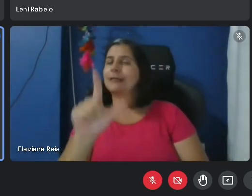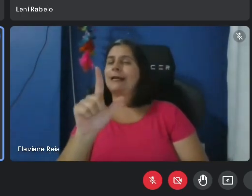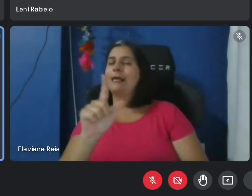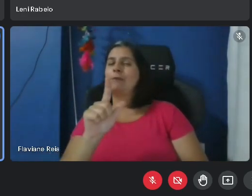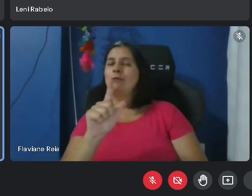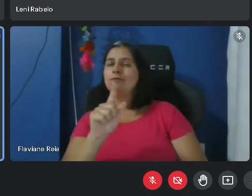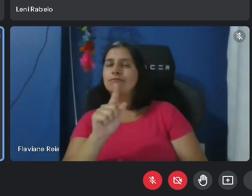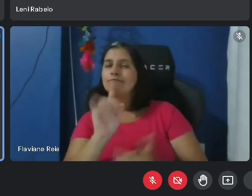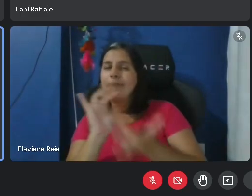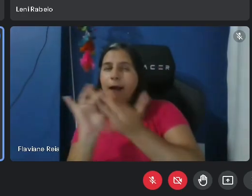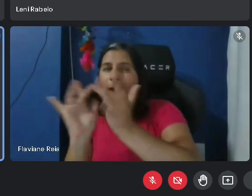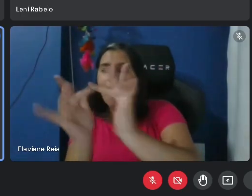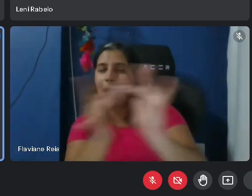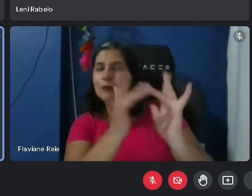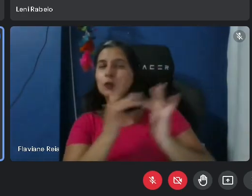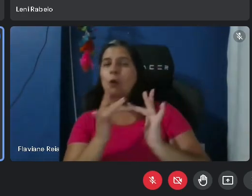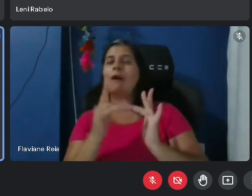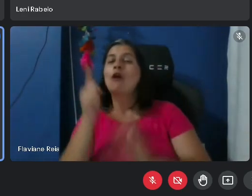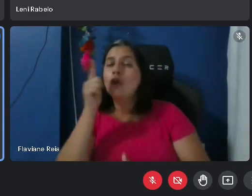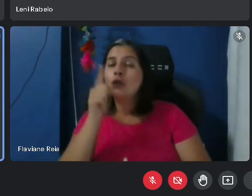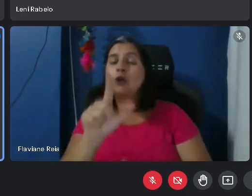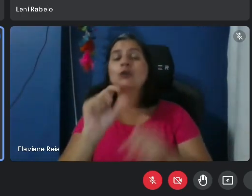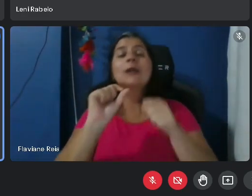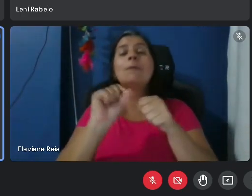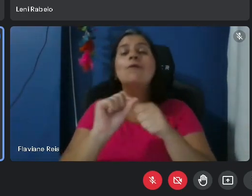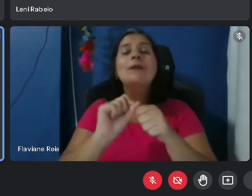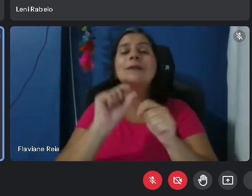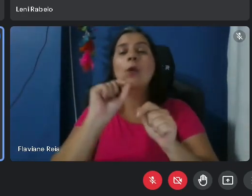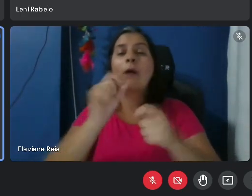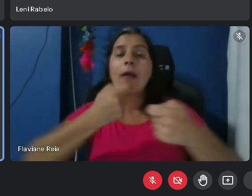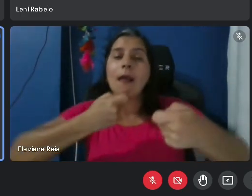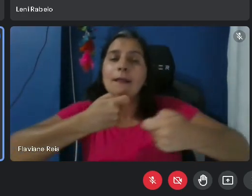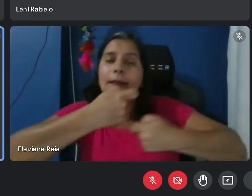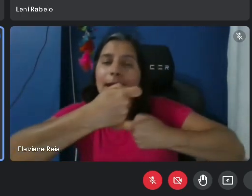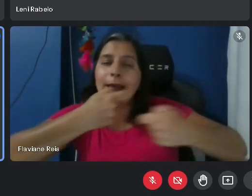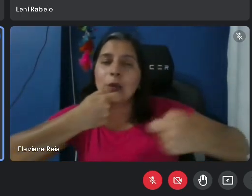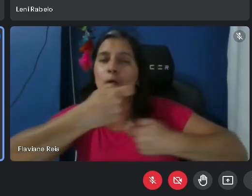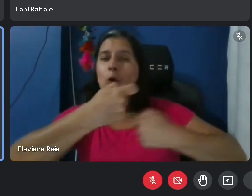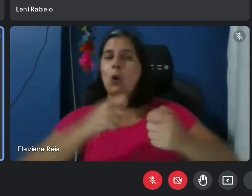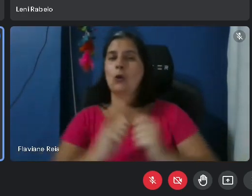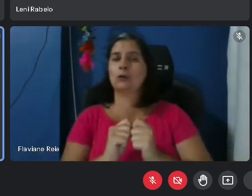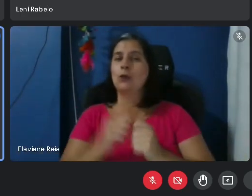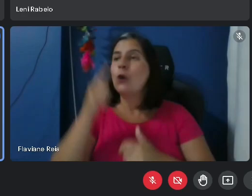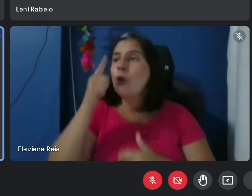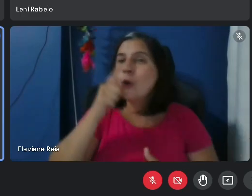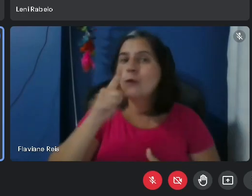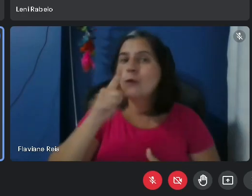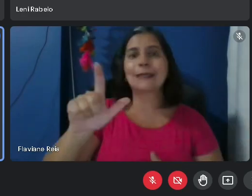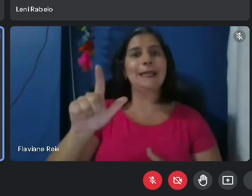através dos três poderes? E é assim que a gente conseguiu, através desses contatos, através